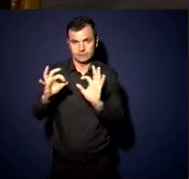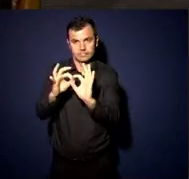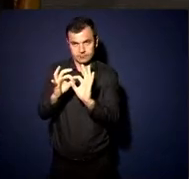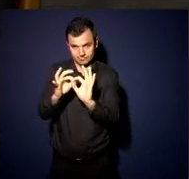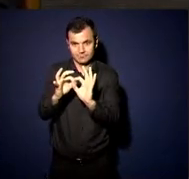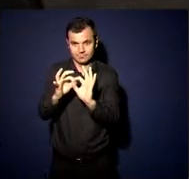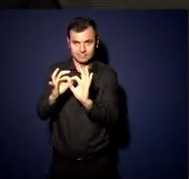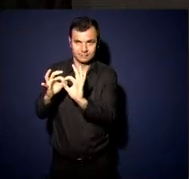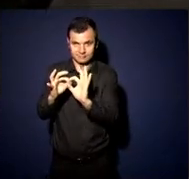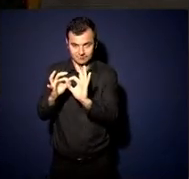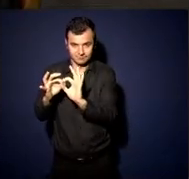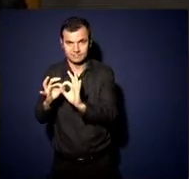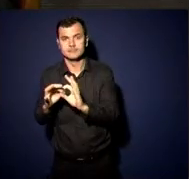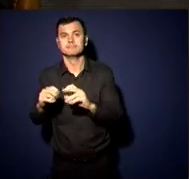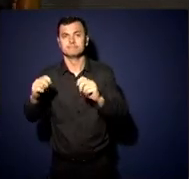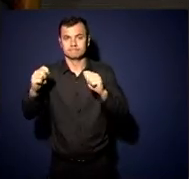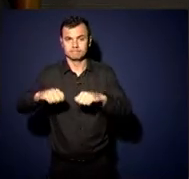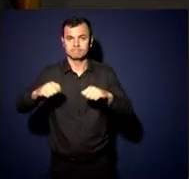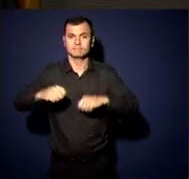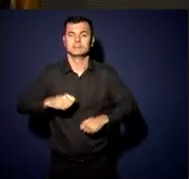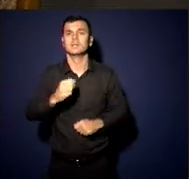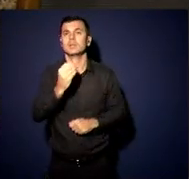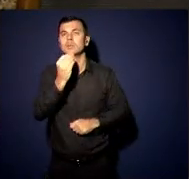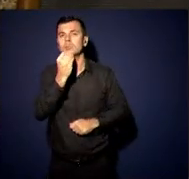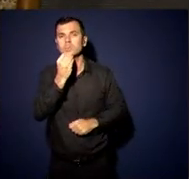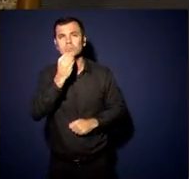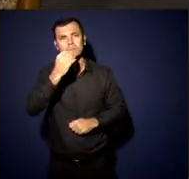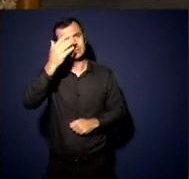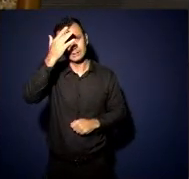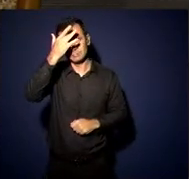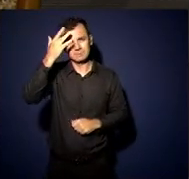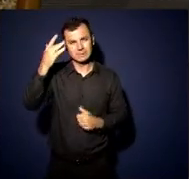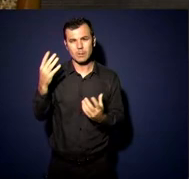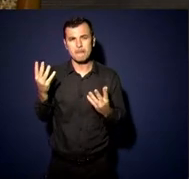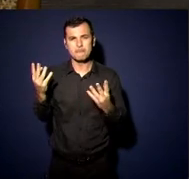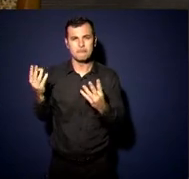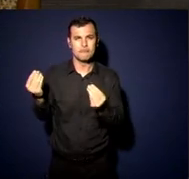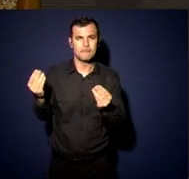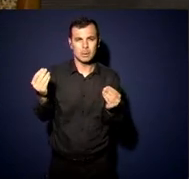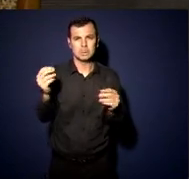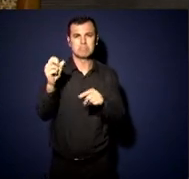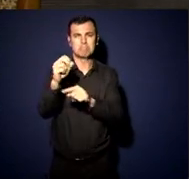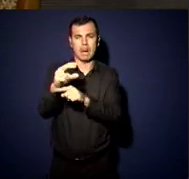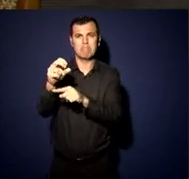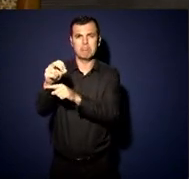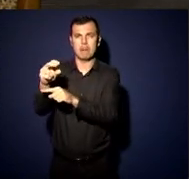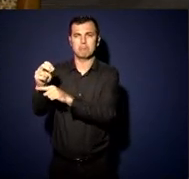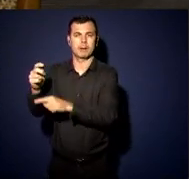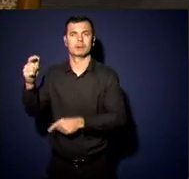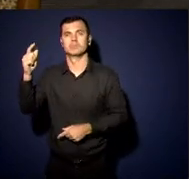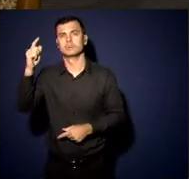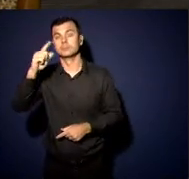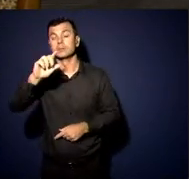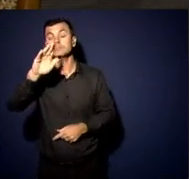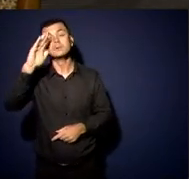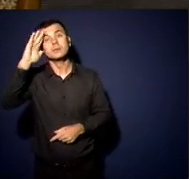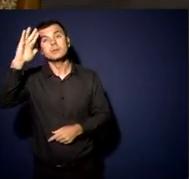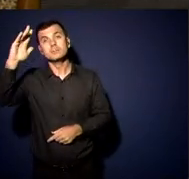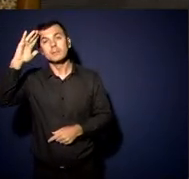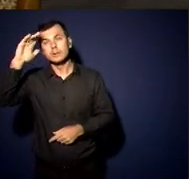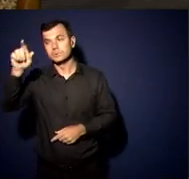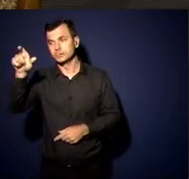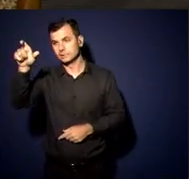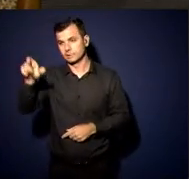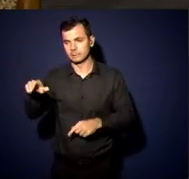complementares a gente gera oportunidade para muita gente o que é legal de se pensar por exemplo imagina um produtor rural